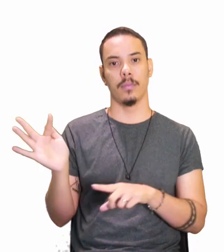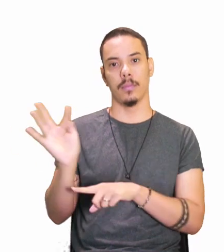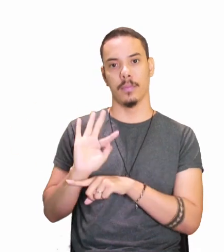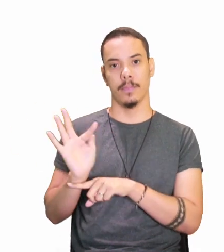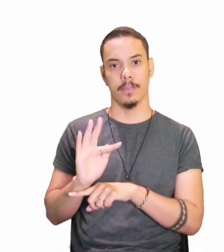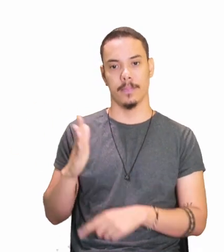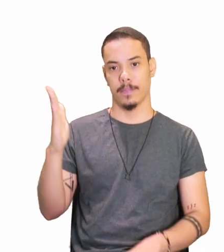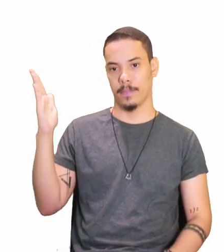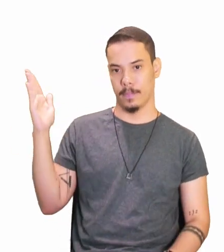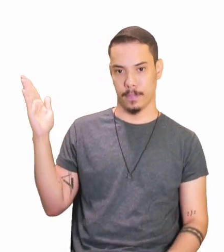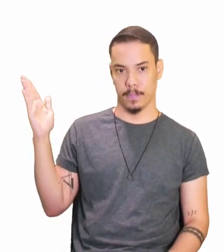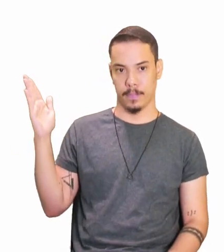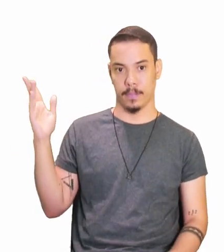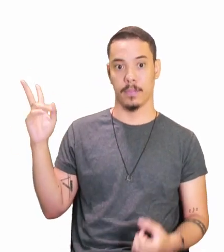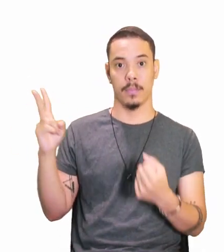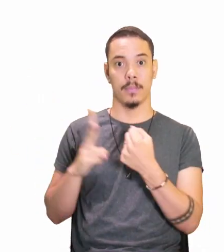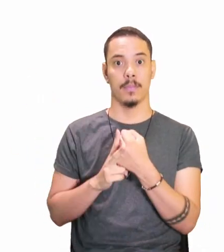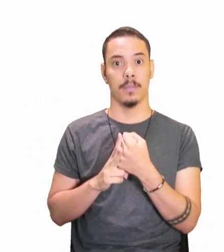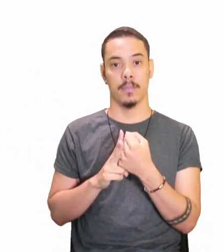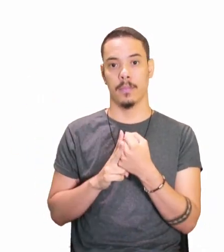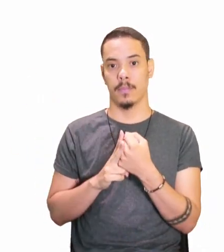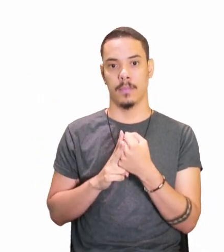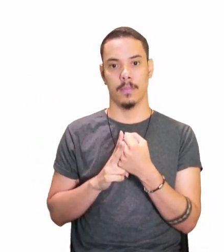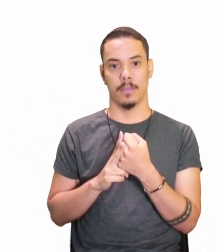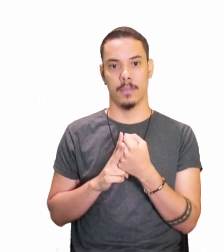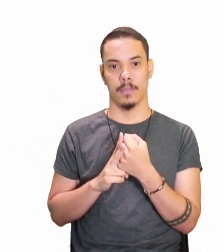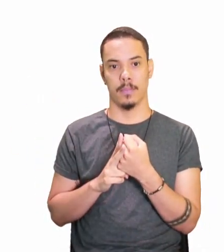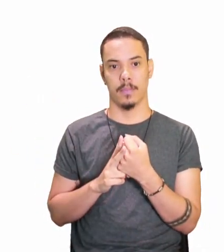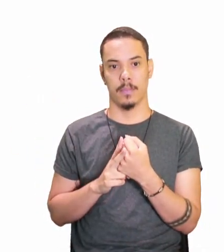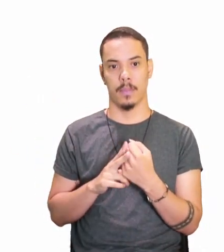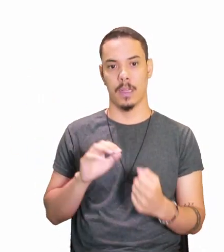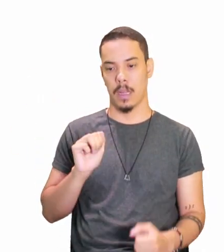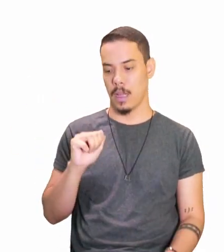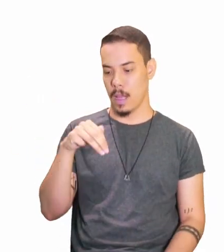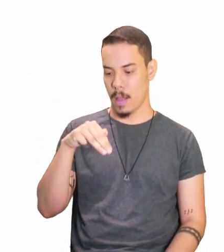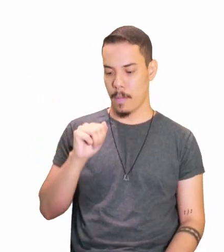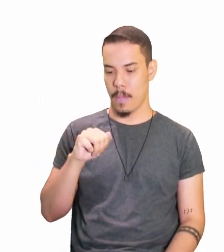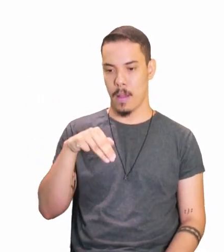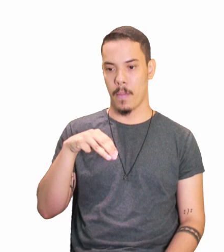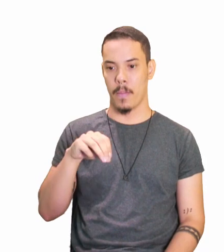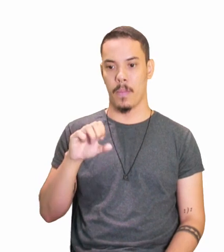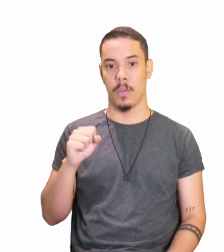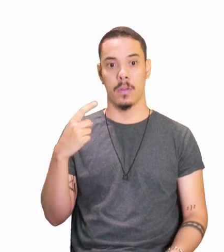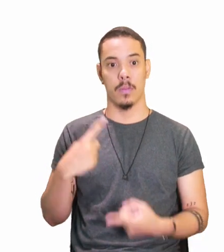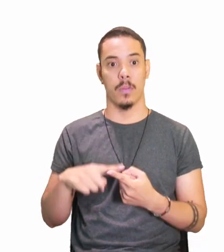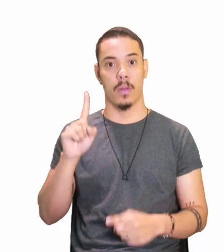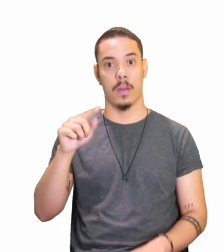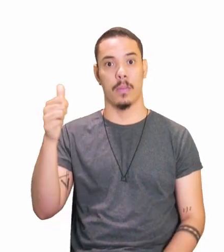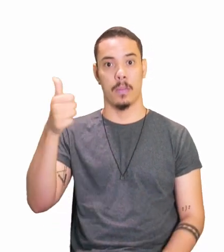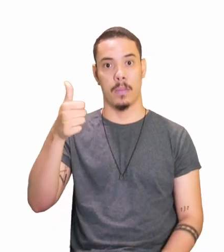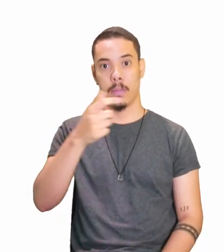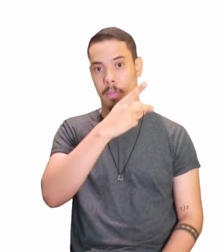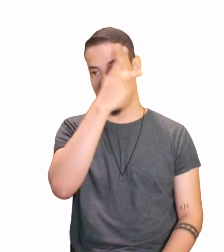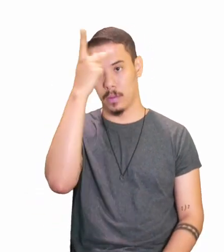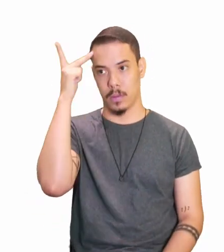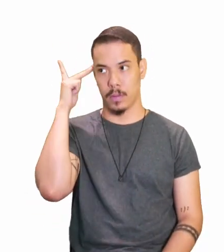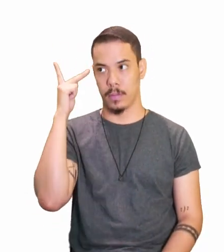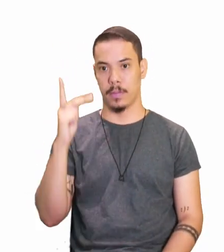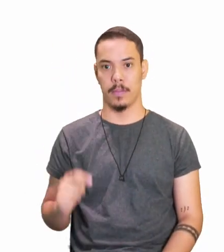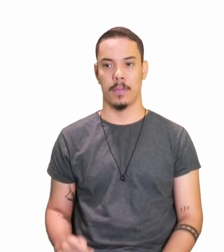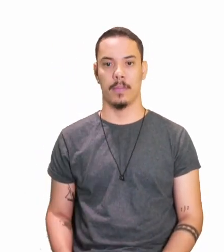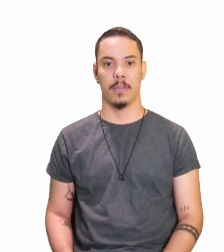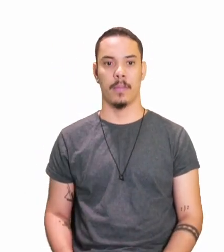Olha só, o verbo, por que ele foi colocado aqui? Nós amamos, porque ele faz parte da primeira pessoa. Olha aqui,